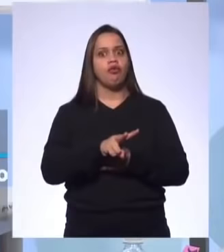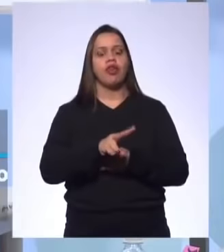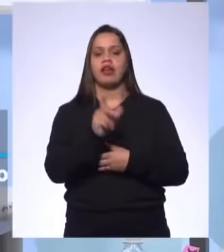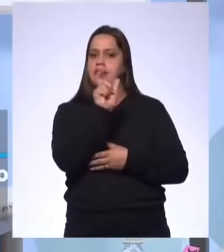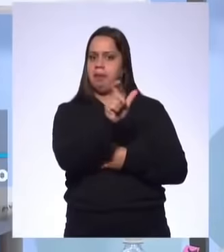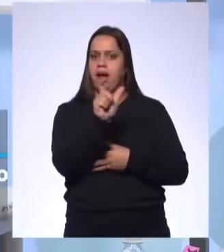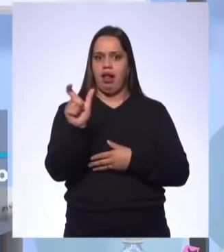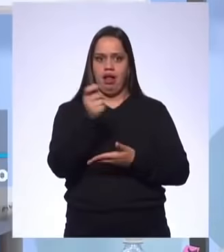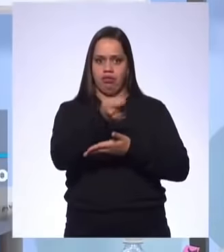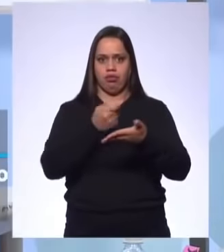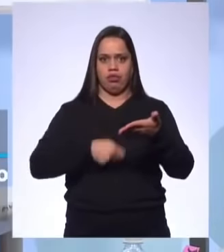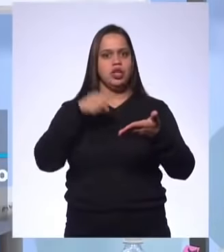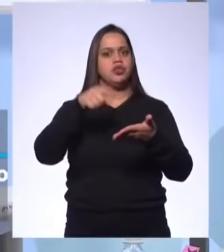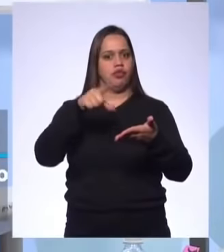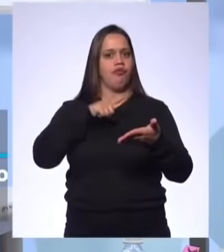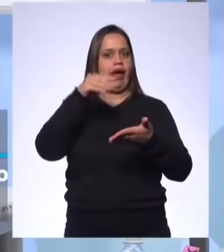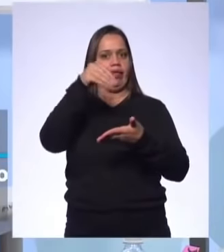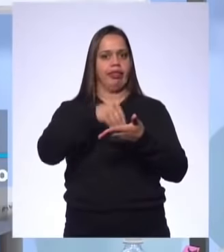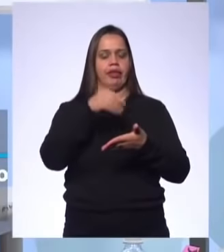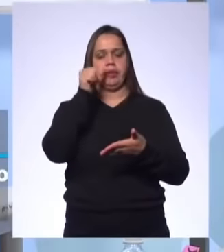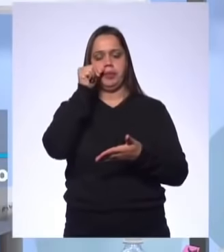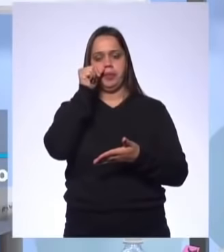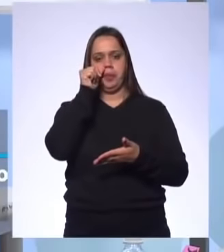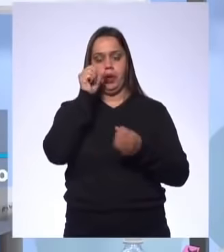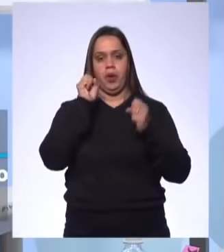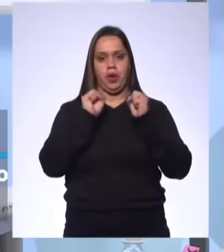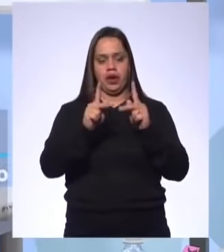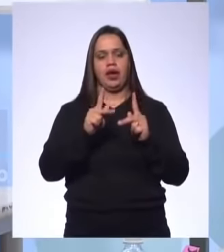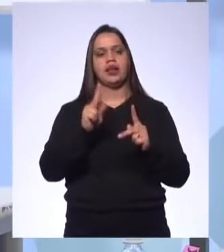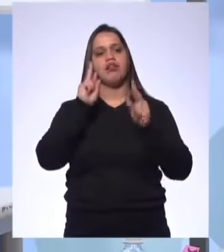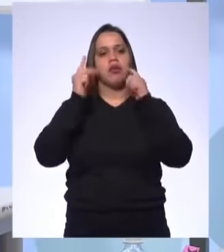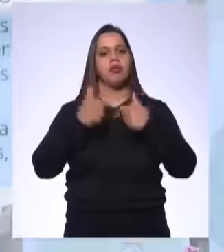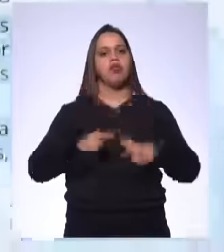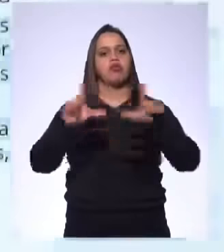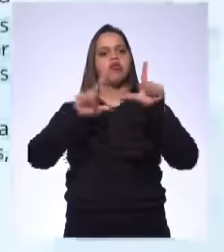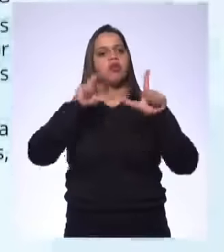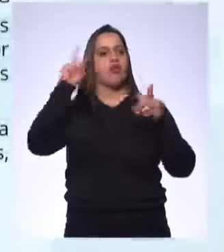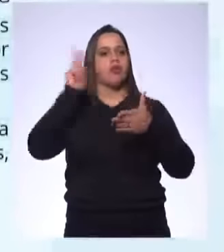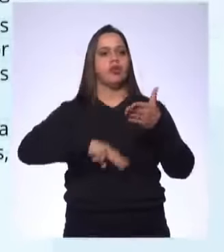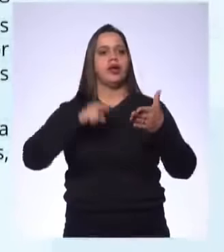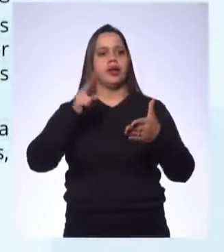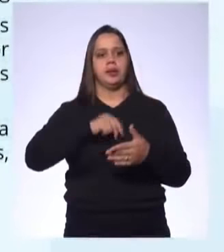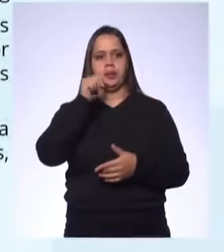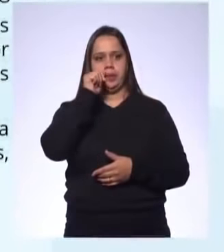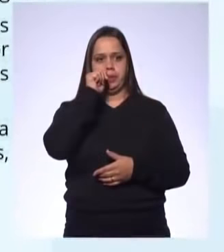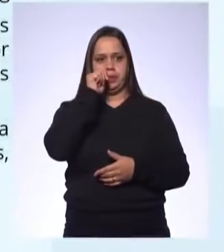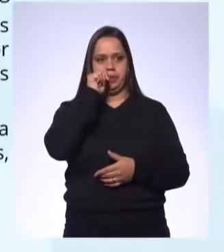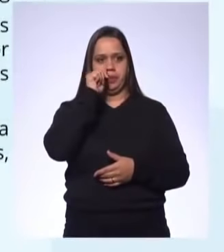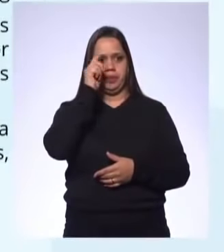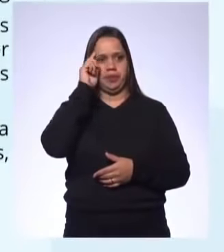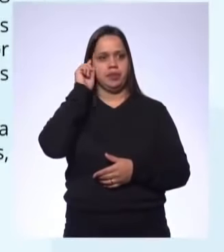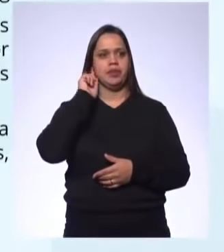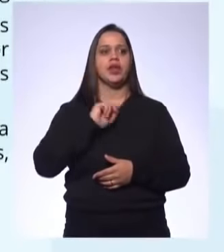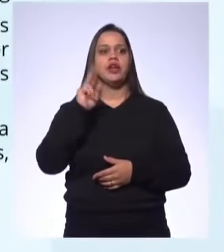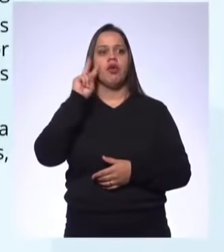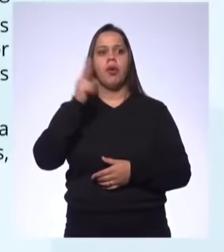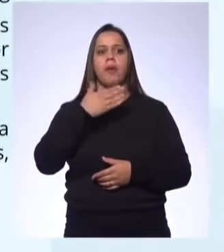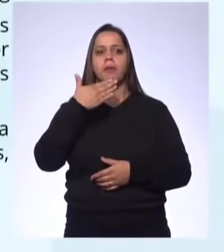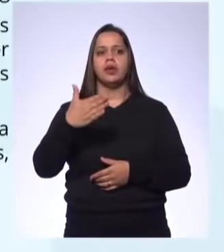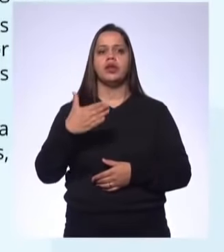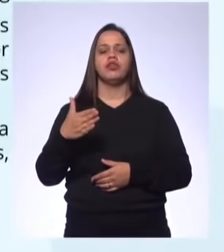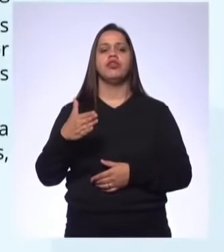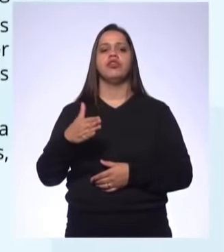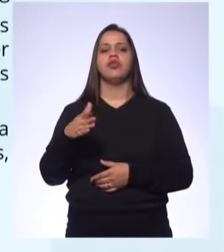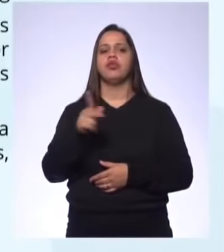palavra no nosso texto que nós vamos ler agora, está bem? Então, na tela para vocês, vamos lá. Vou pedir a gentileza que o professor Carlos